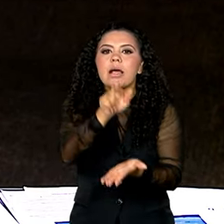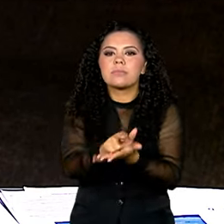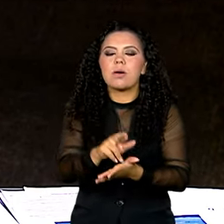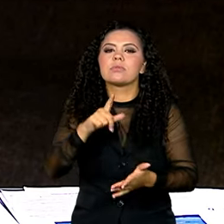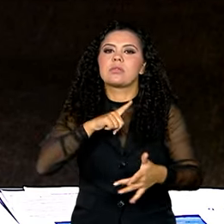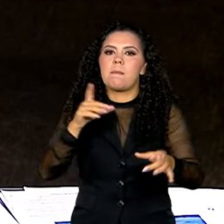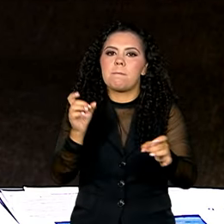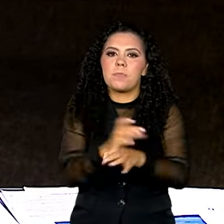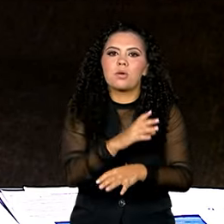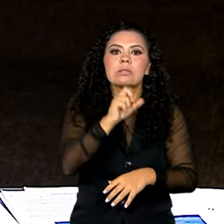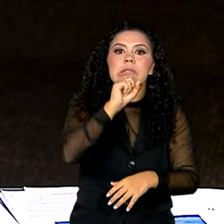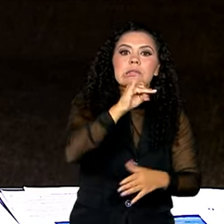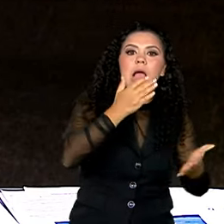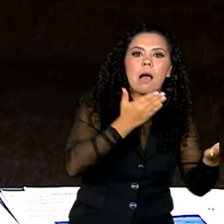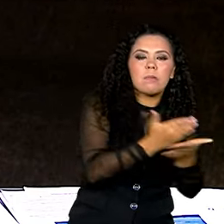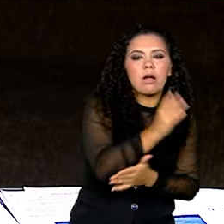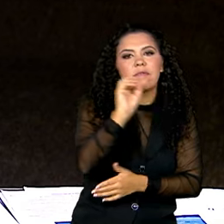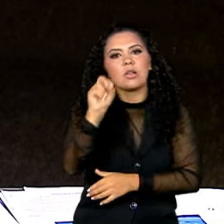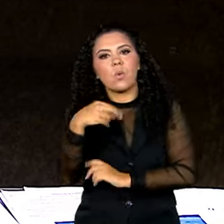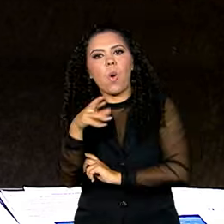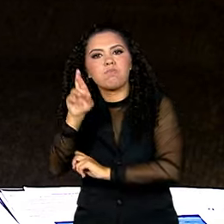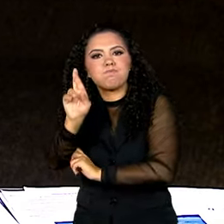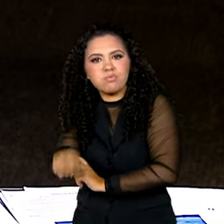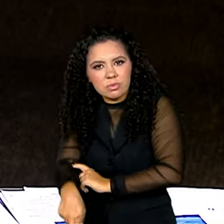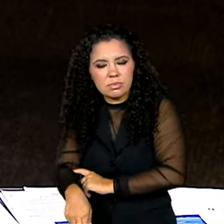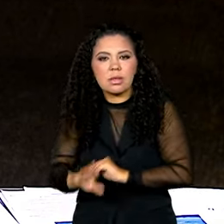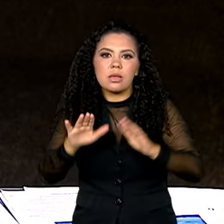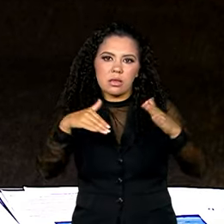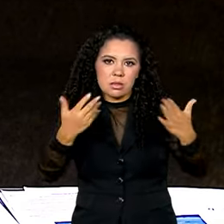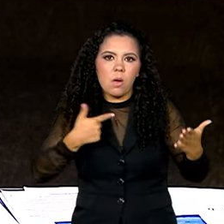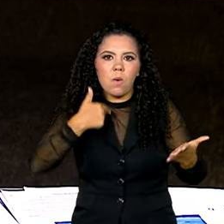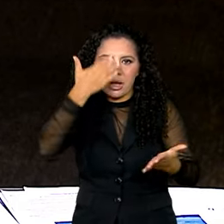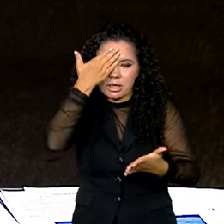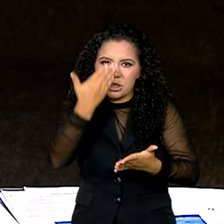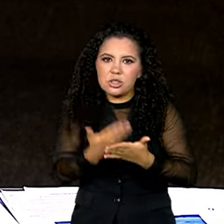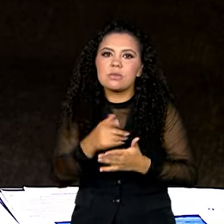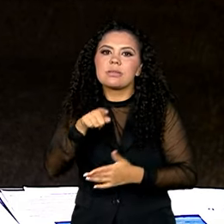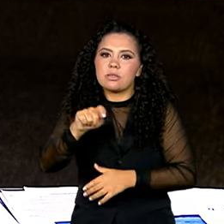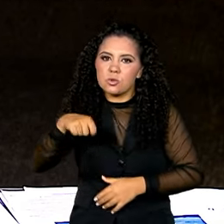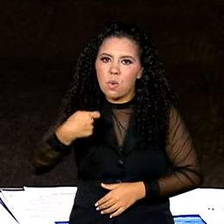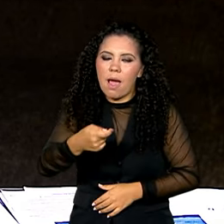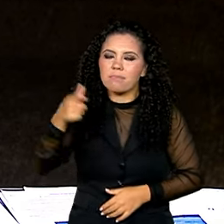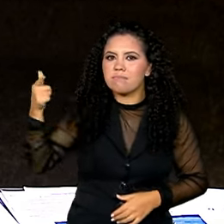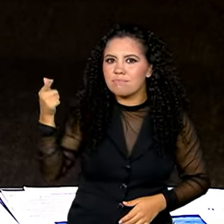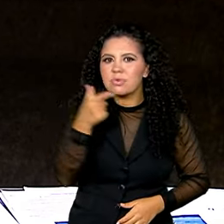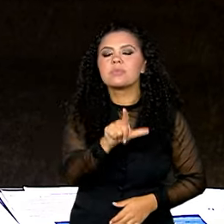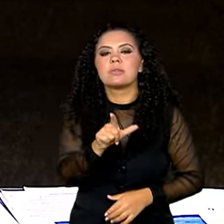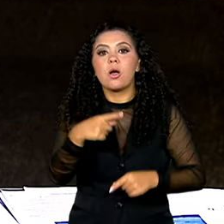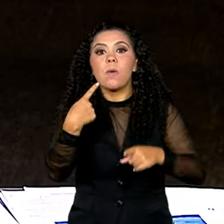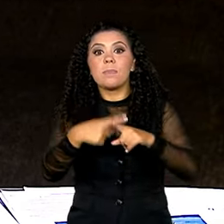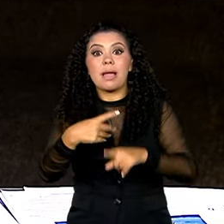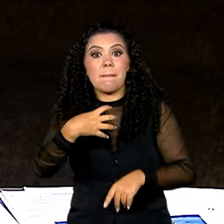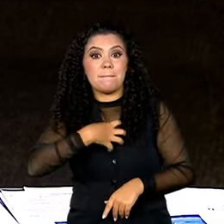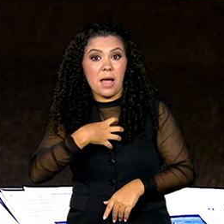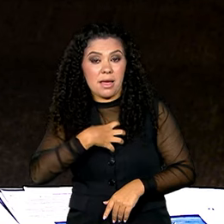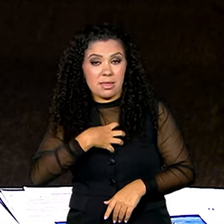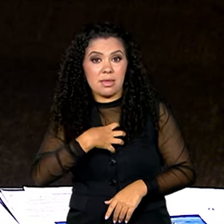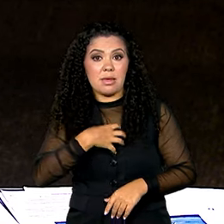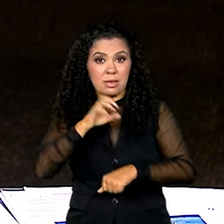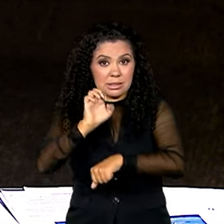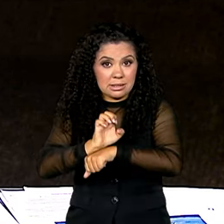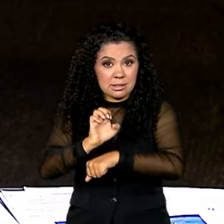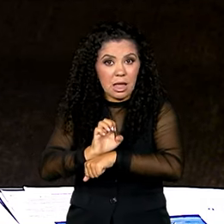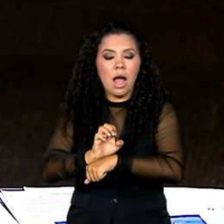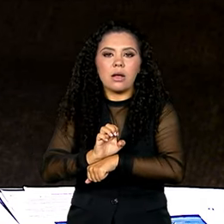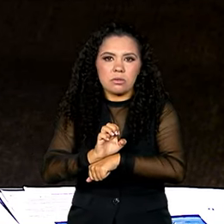consequentemente é feito também. Então eu acho que essa é uma grande conquista, porque a Bahia está entre os estados em que nós não temos